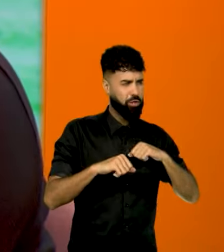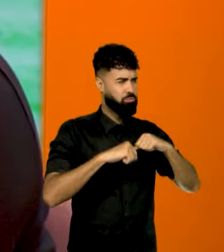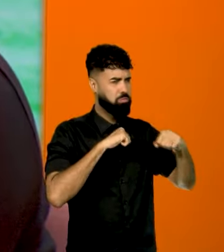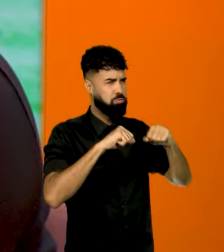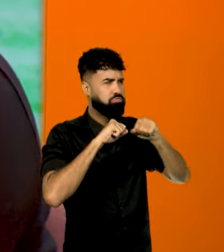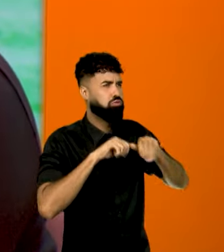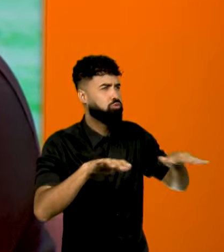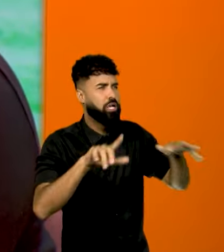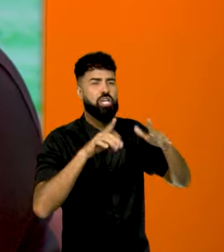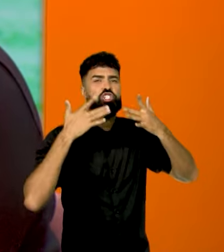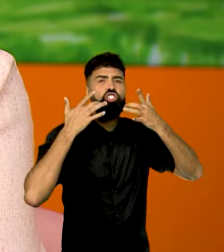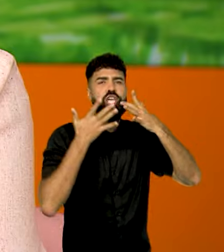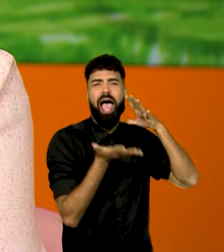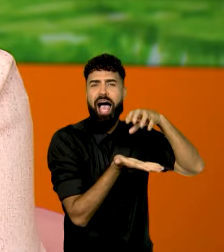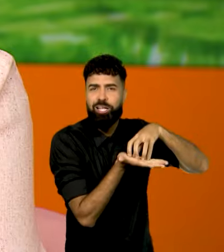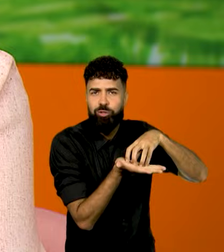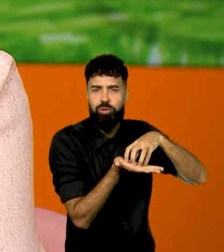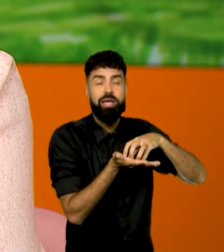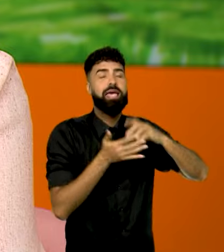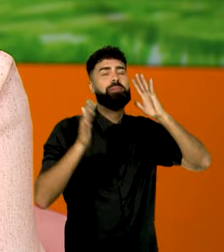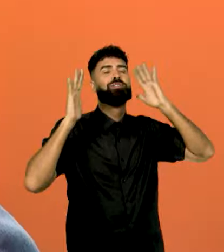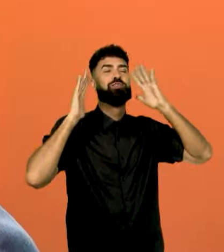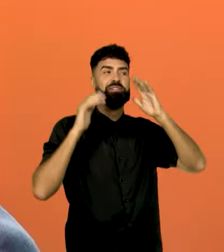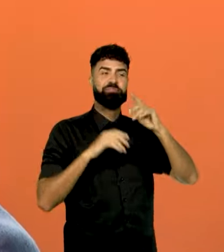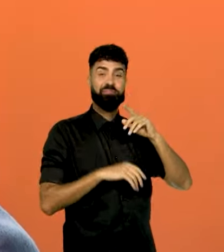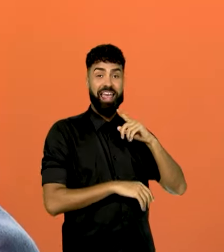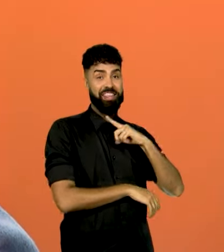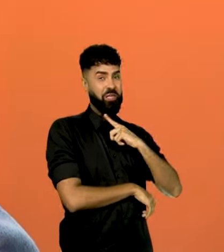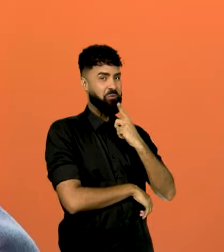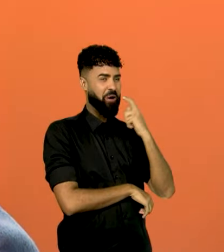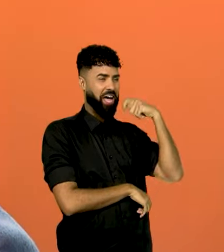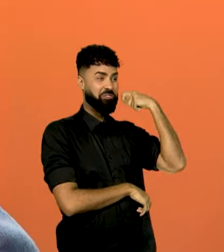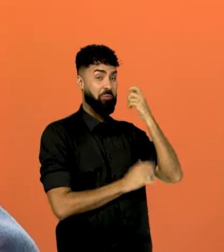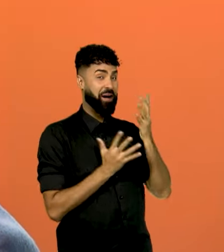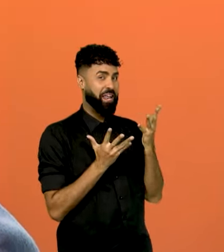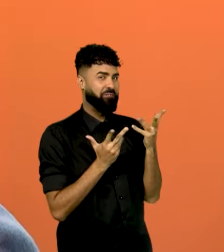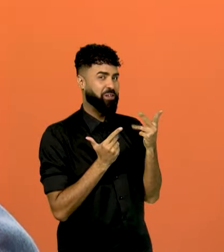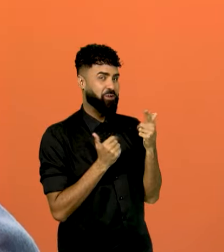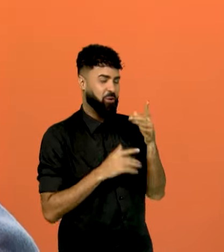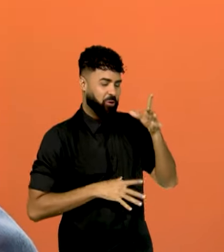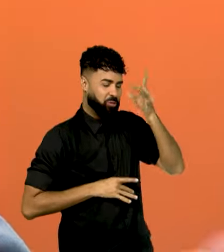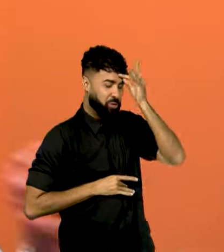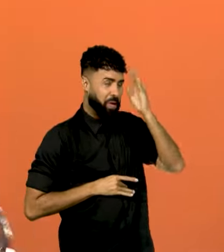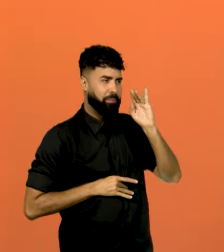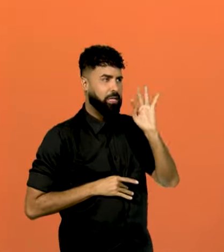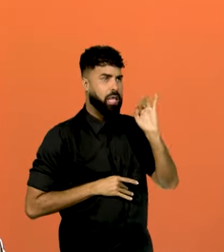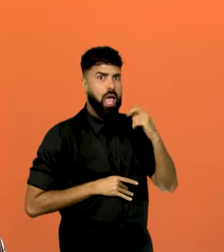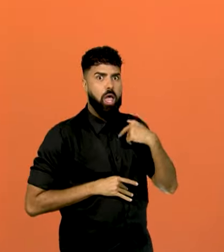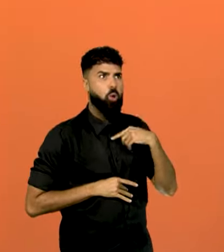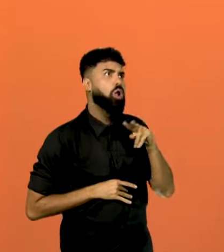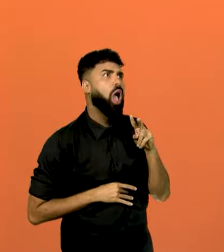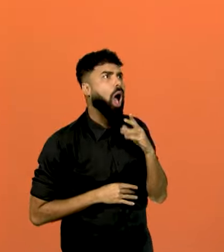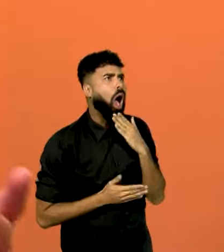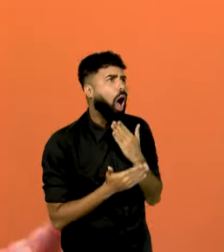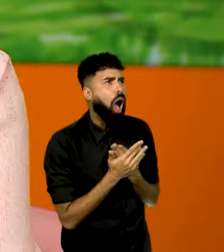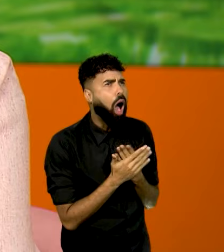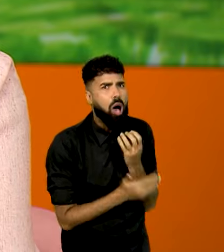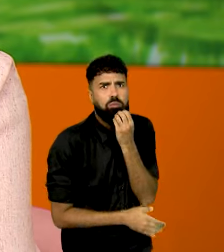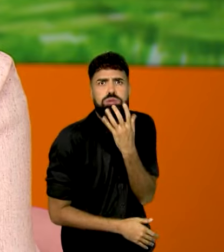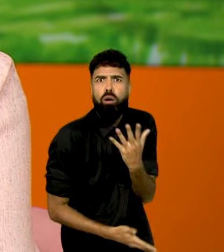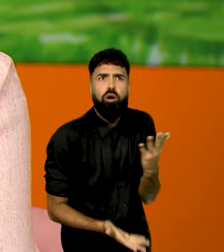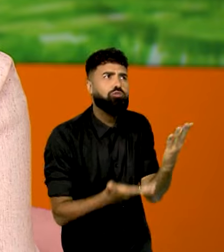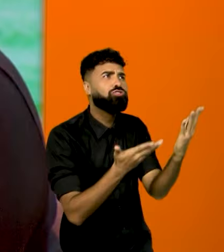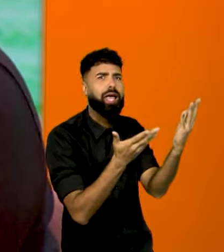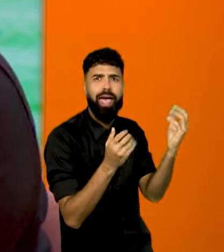A imaginação que sumiu. E um ator maravilhoso fez o Bita. Um ator. Eu fiquei de queixo caído. Que ator bom,